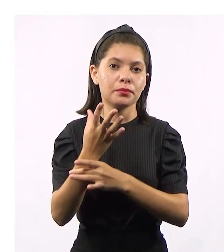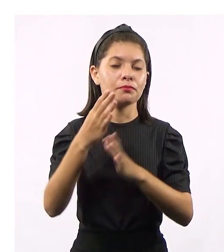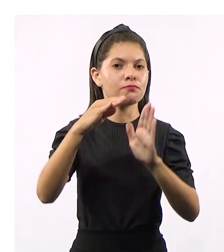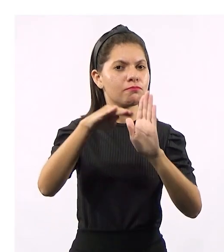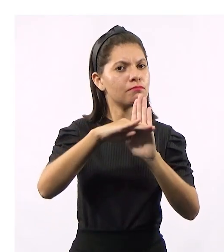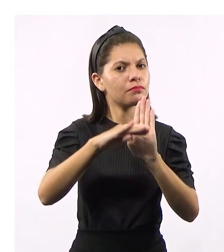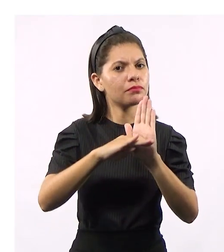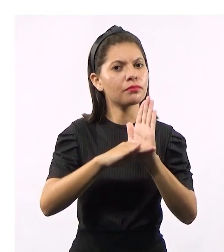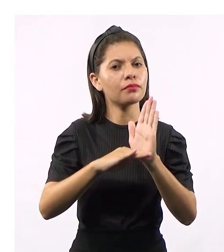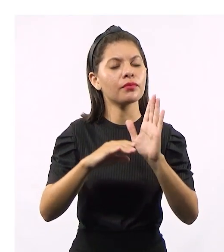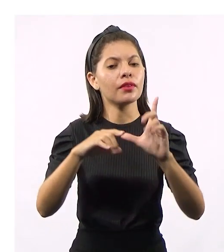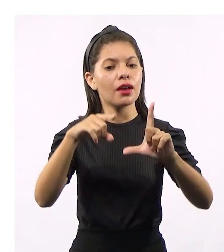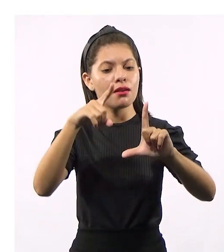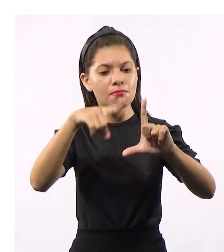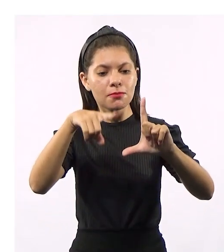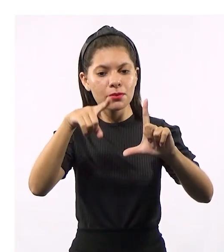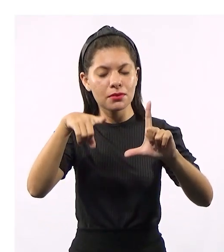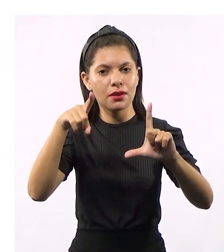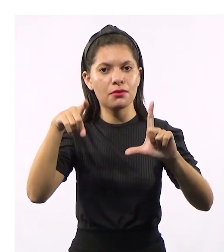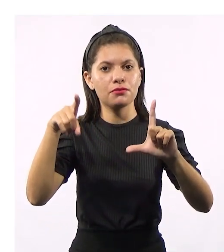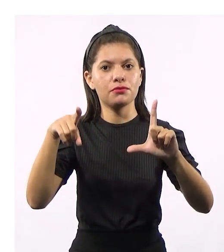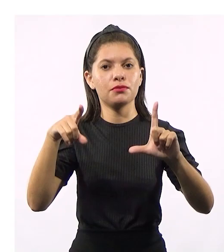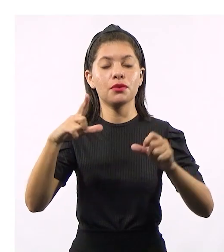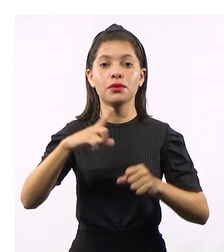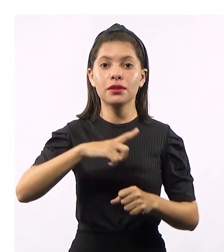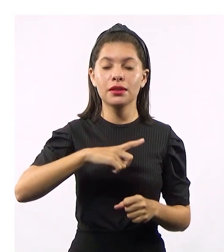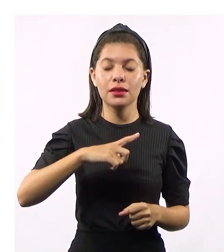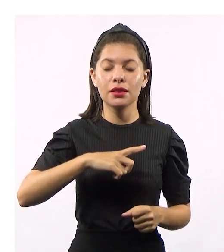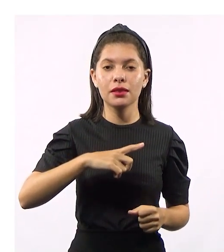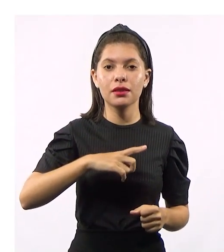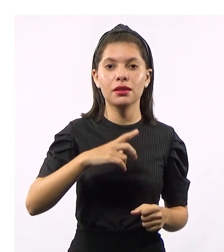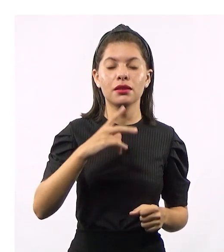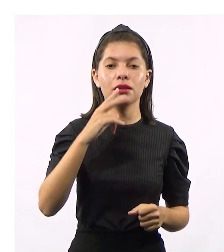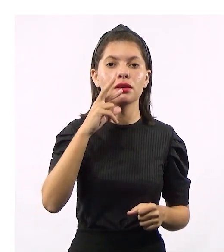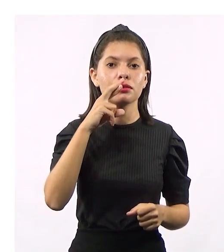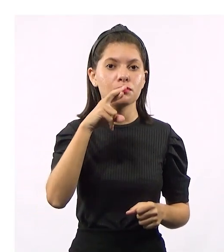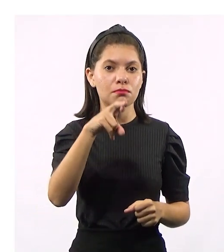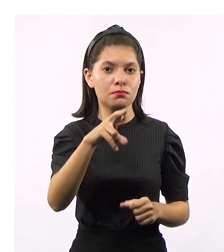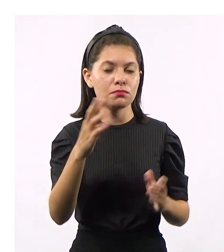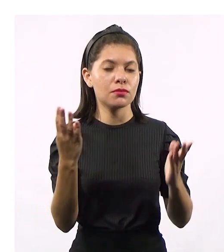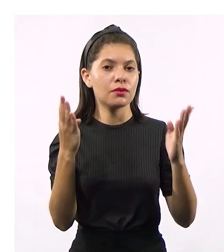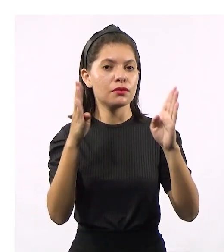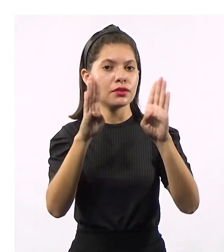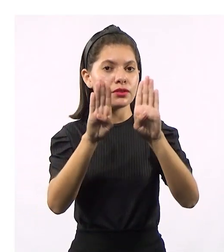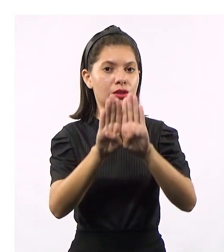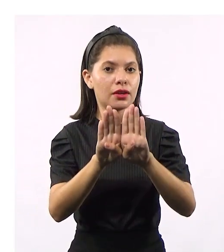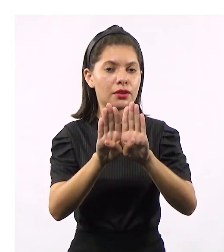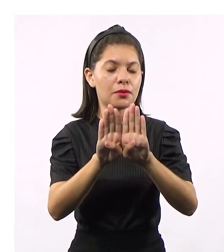gráficos, quando eu tenho respostas fechadas, que geralmente são gráficos de setores, ou